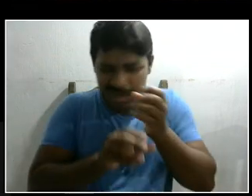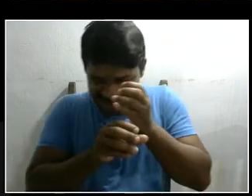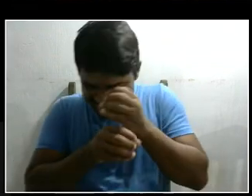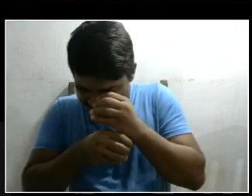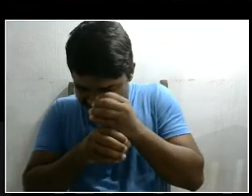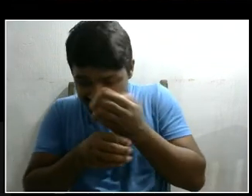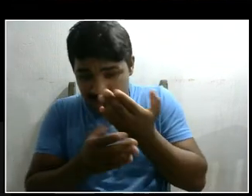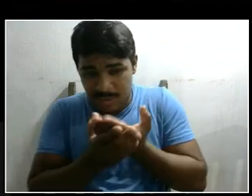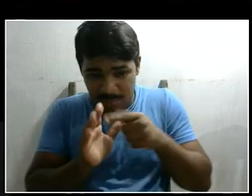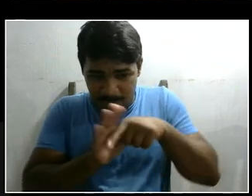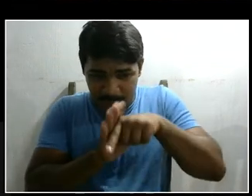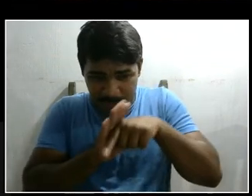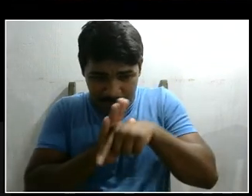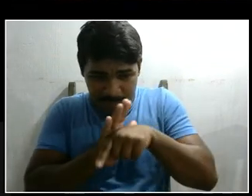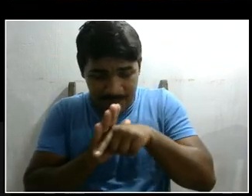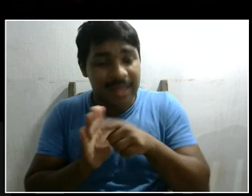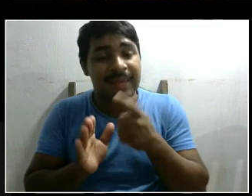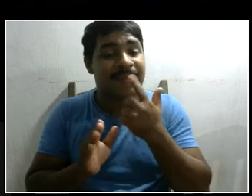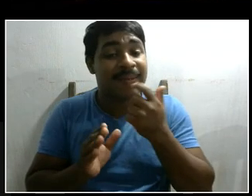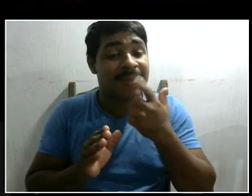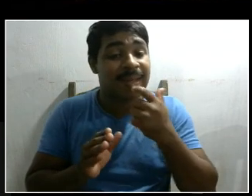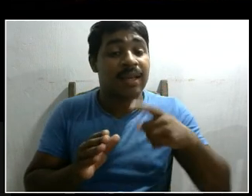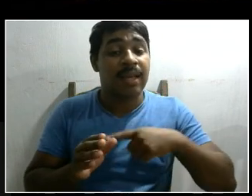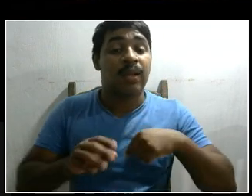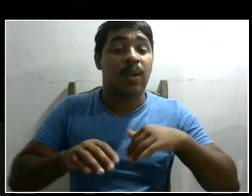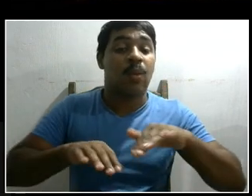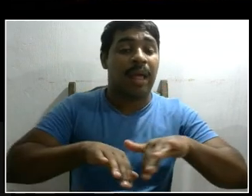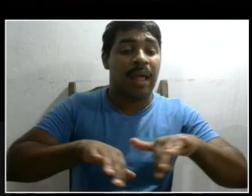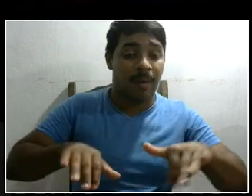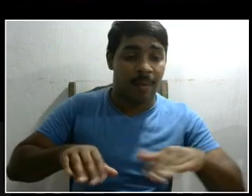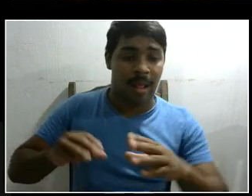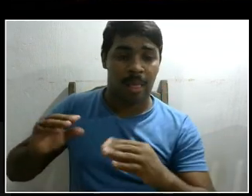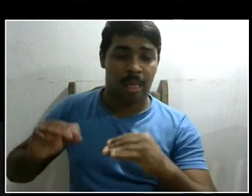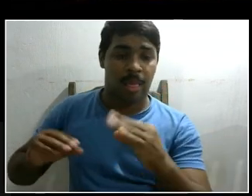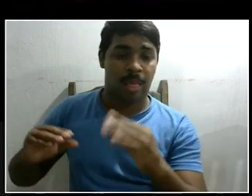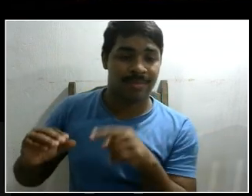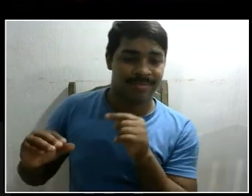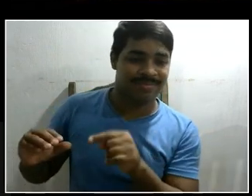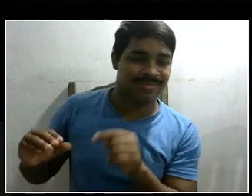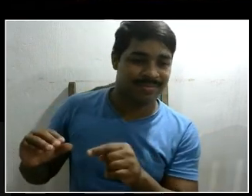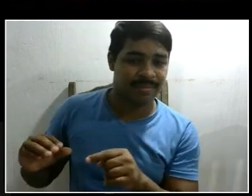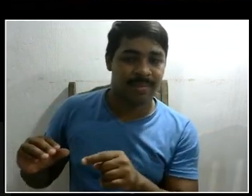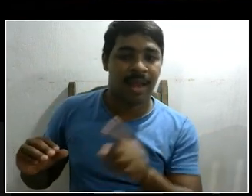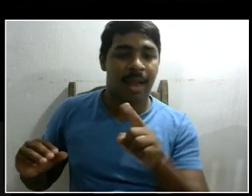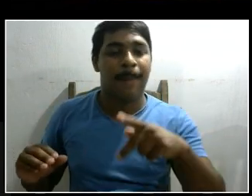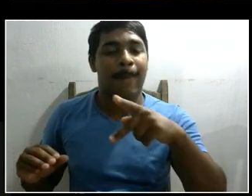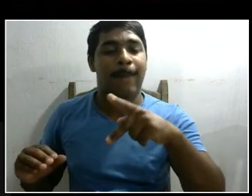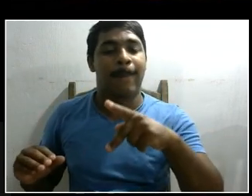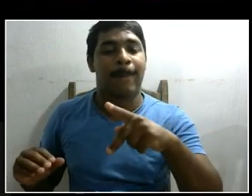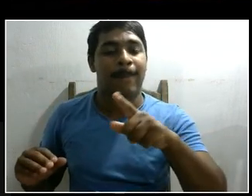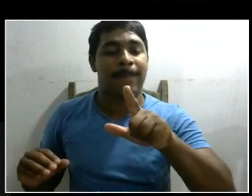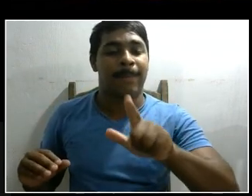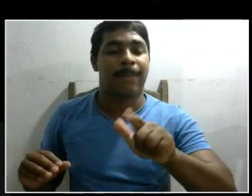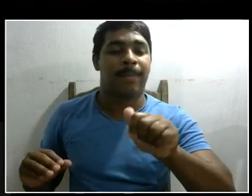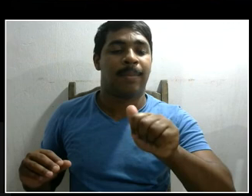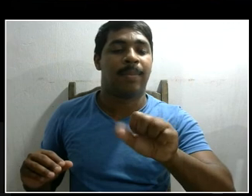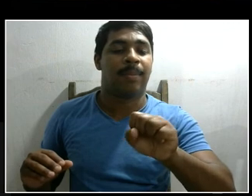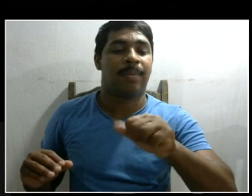parte sólida também. Então, a parte líquida é o plasma, tá? Que ele constitui a maior parte do nosso sangue, em